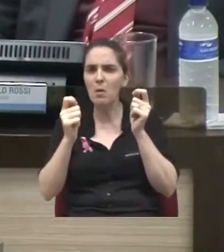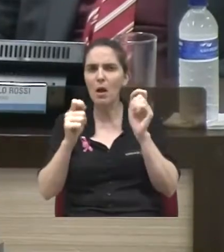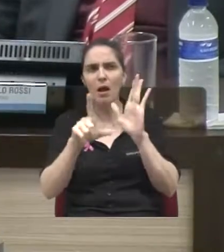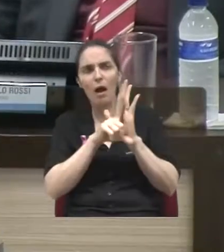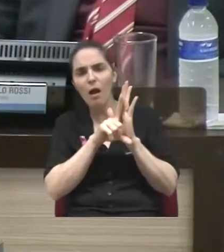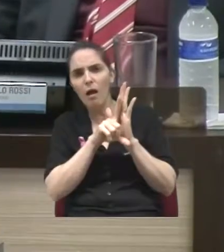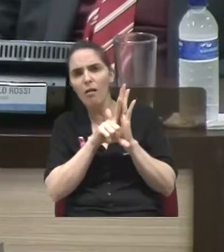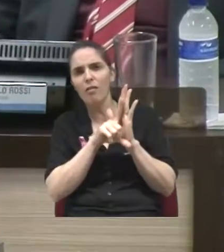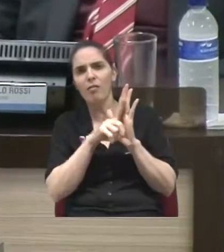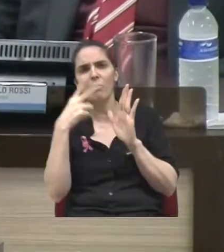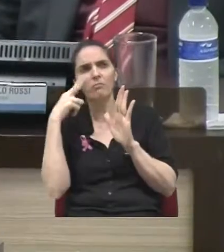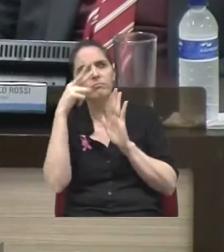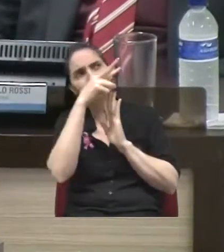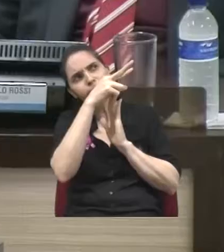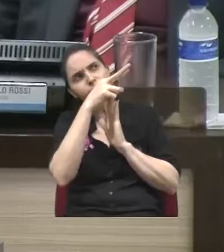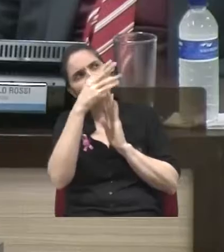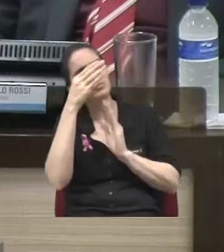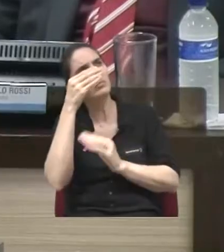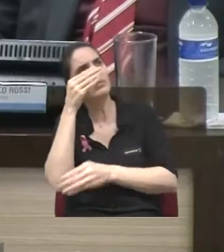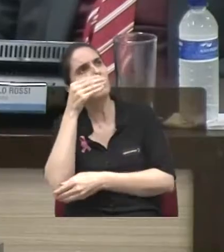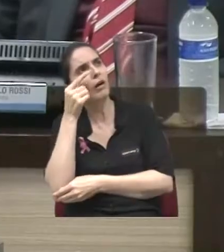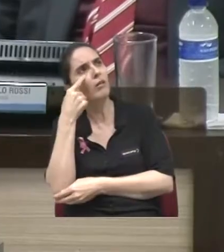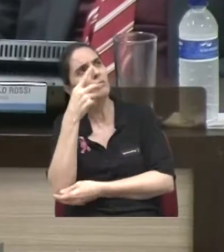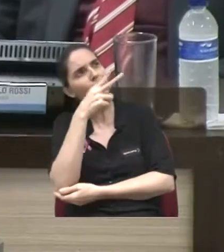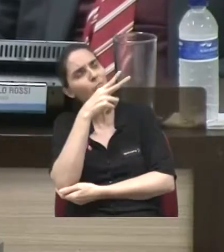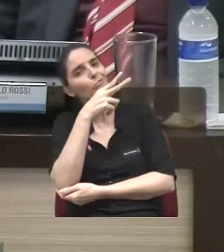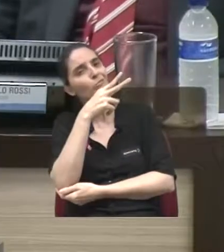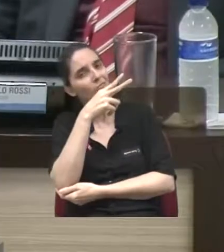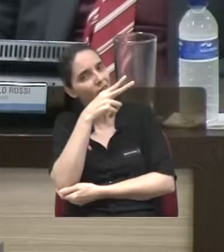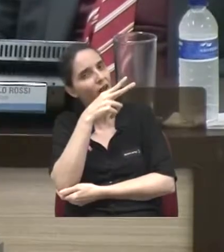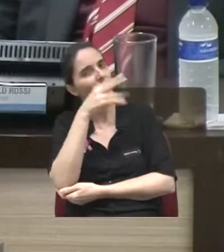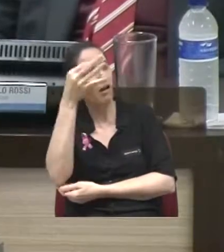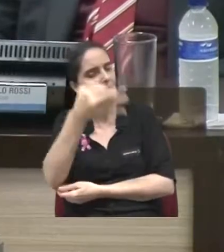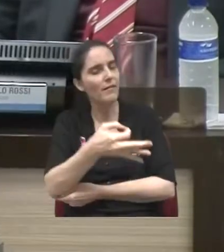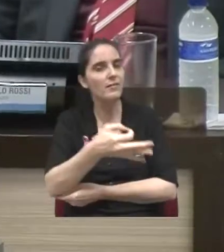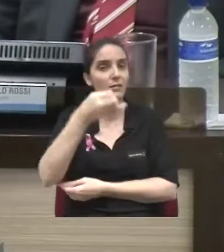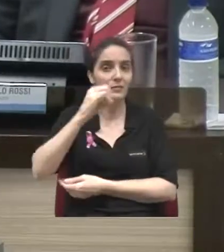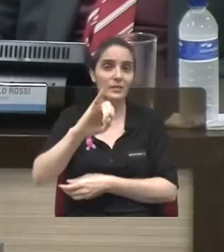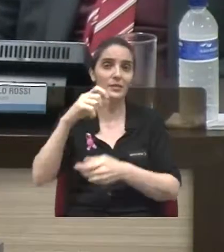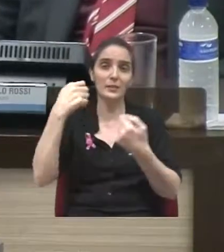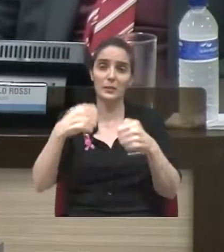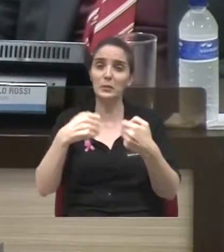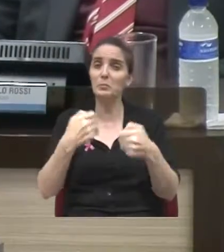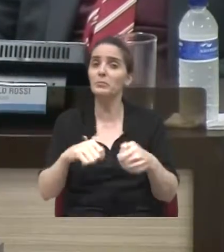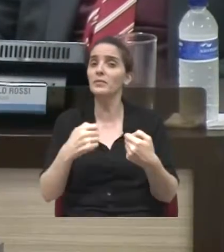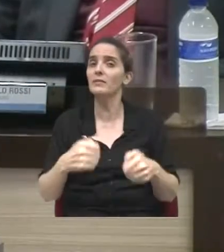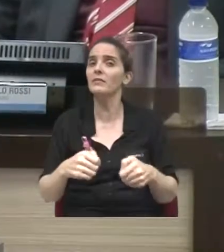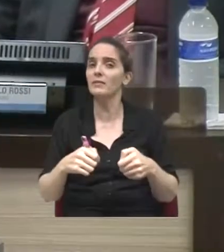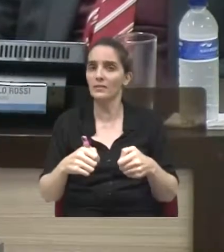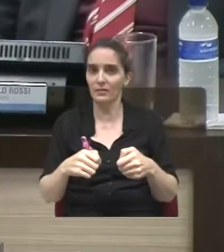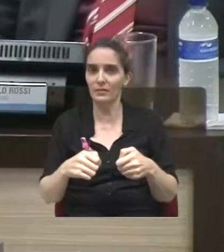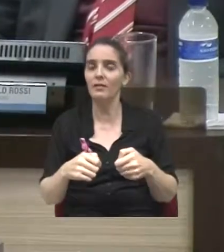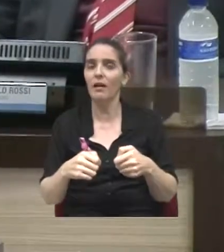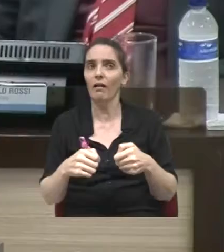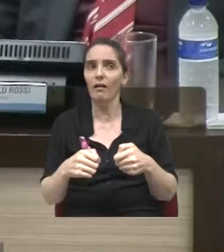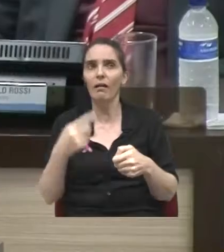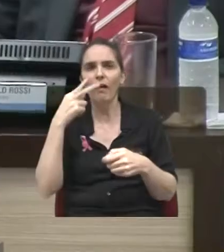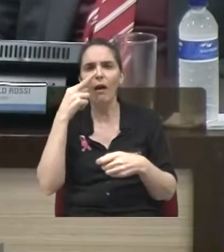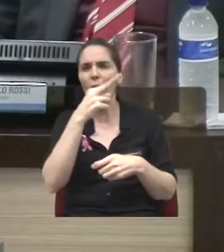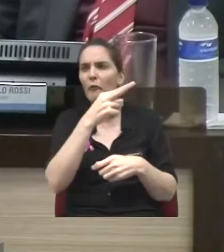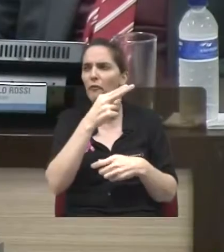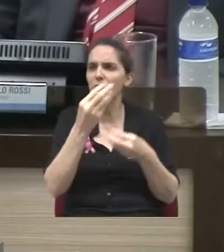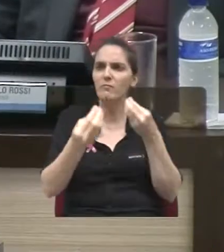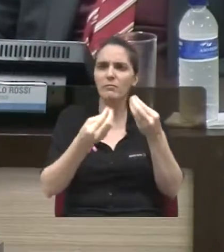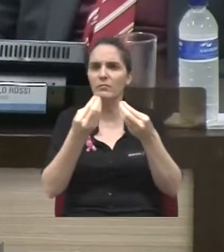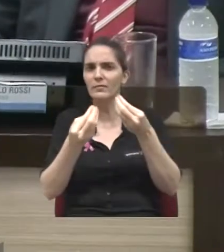a curiosidade só de ver, você pode ter certeza que se um dia você precisar usar, você é aquela história, nossa, eu ouvi falar, como a sua filha